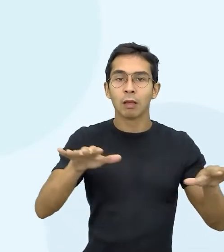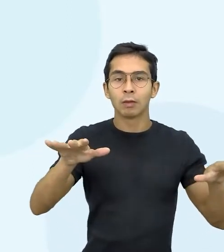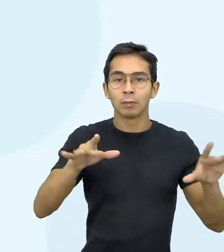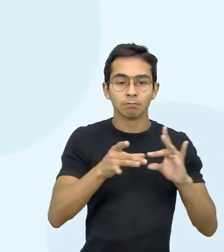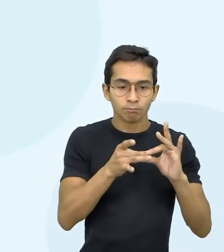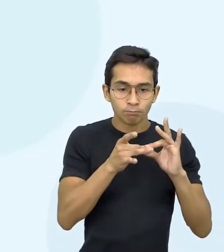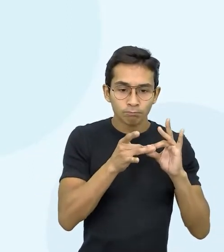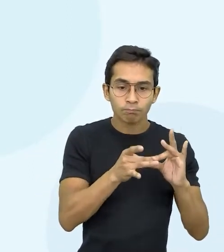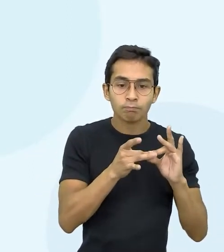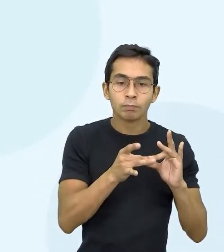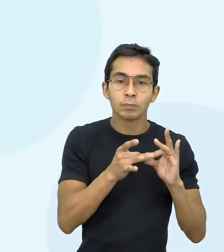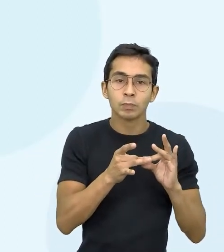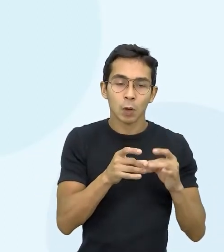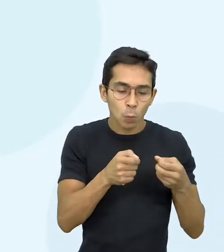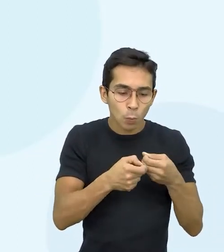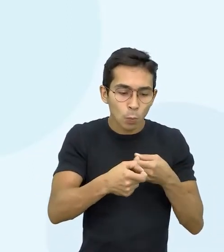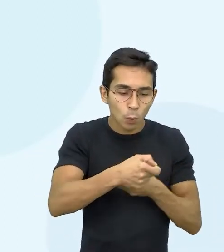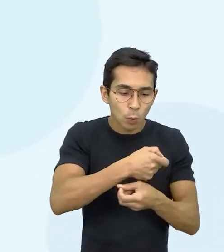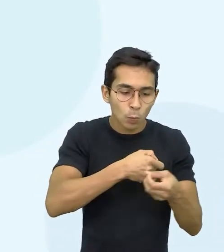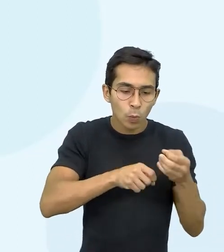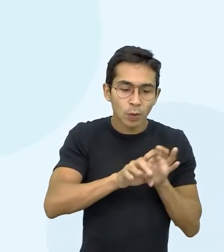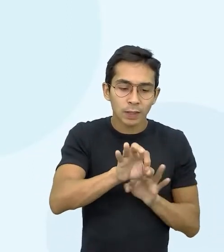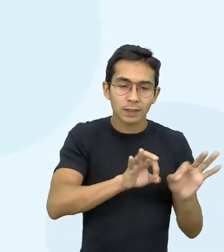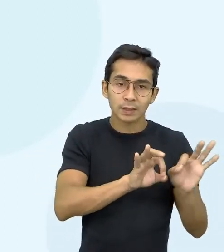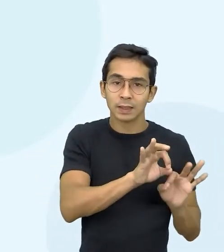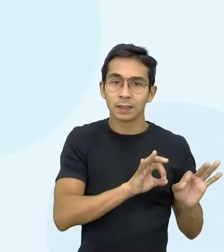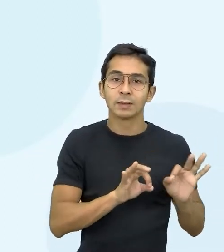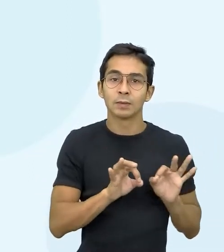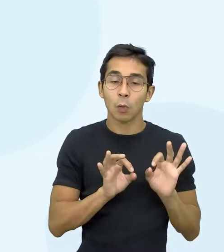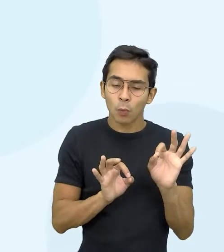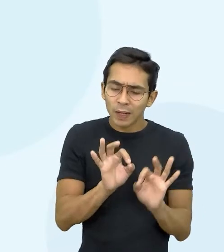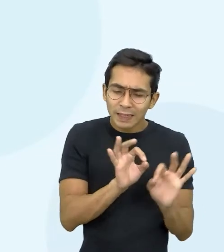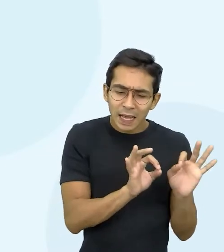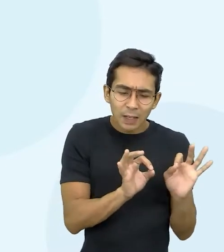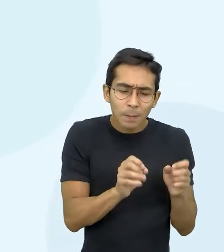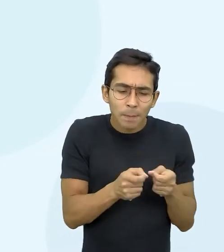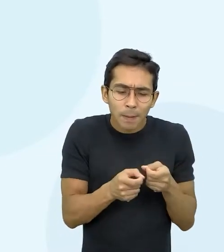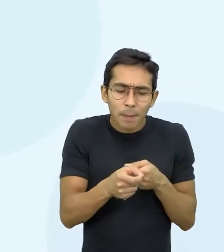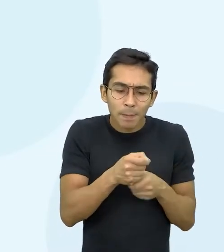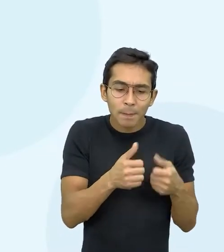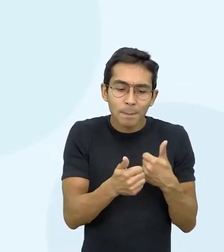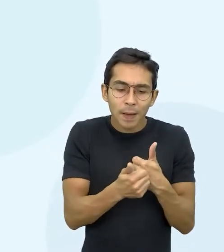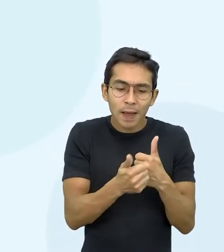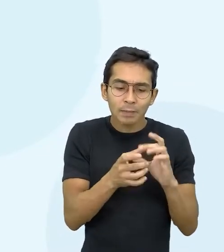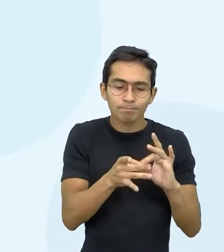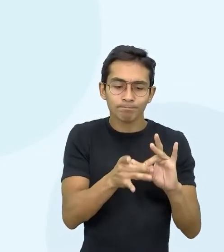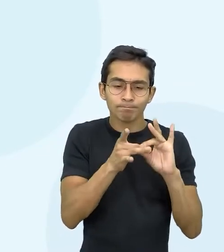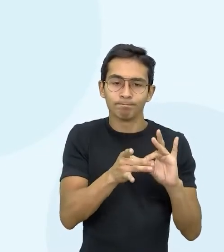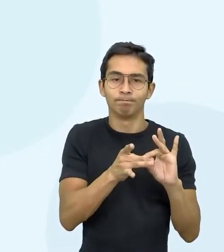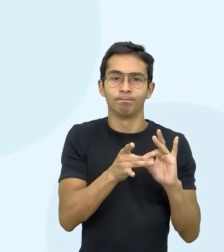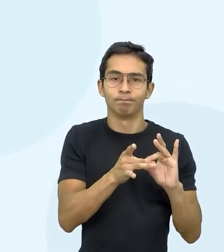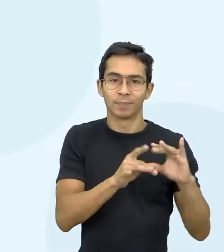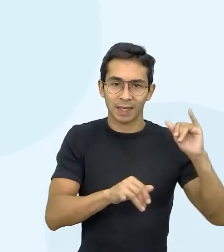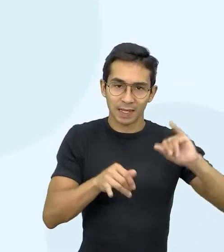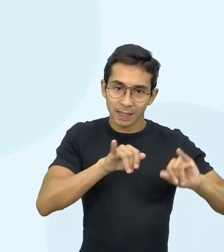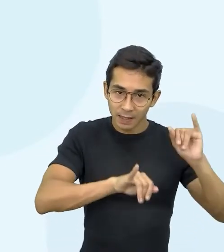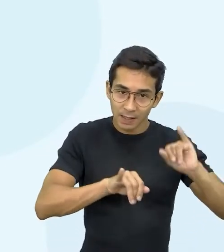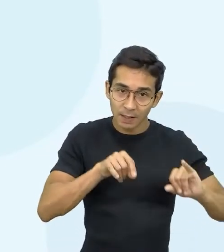sua organização. Então, quanto mais organizado for um produto químico, um composto